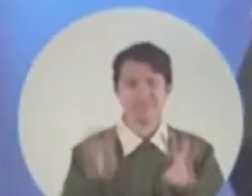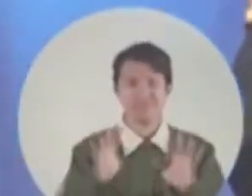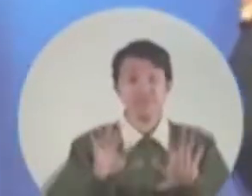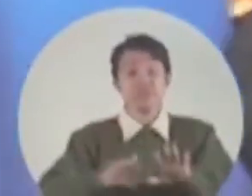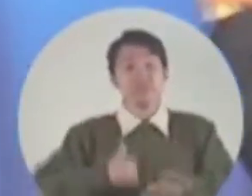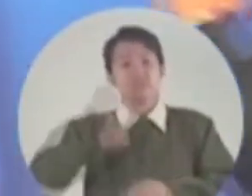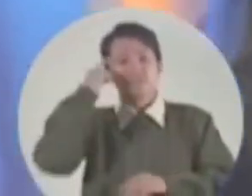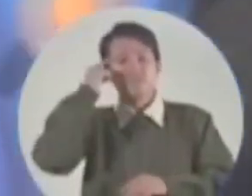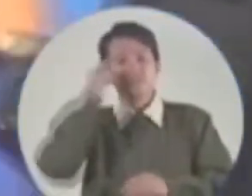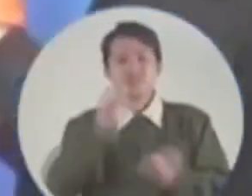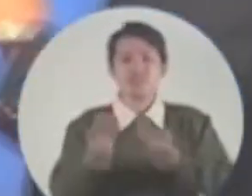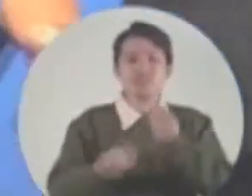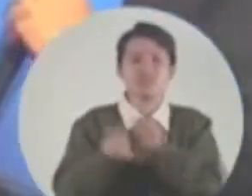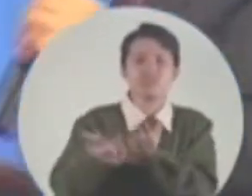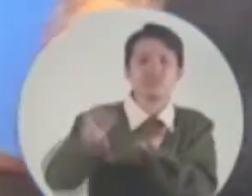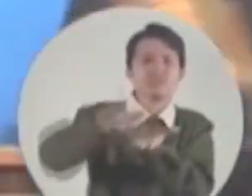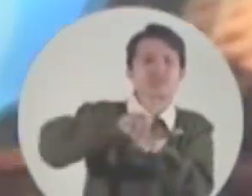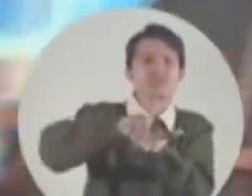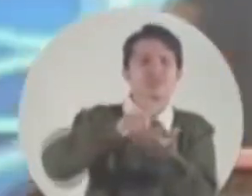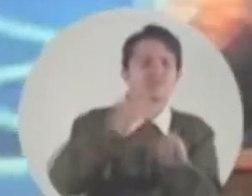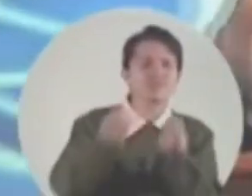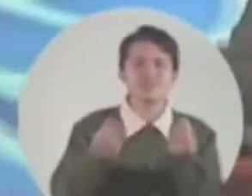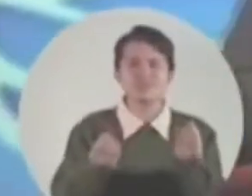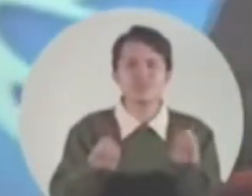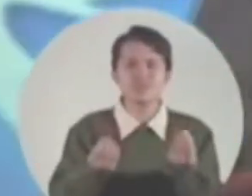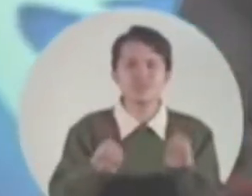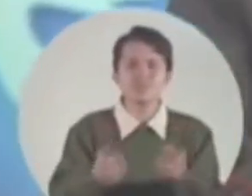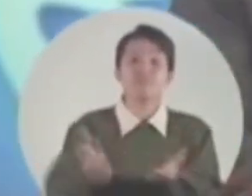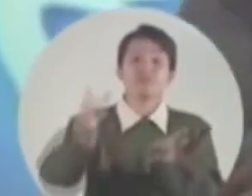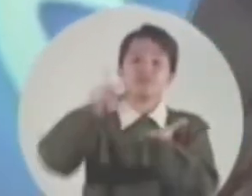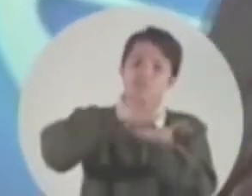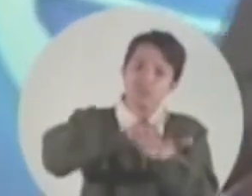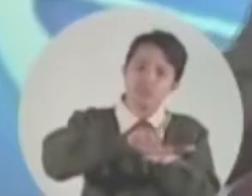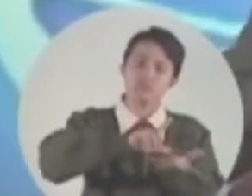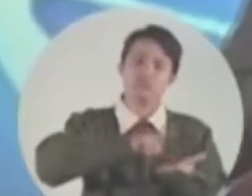daquela casa. E aí eu fico pensando em Lázaro.